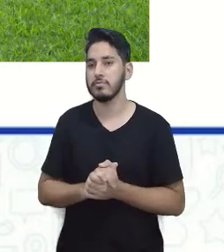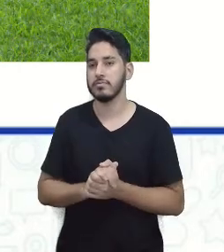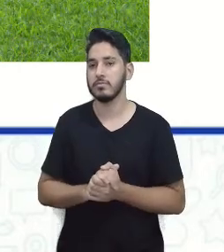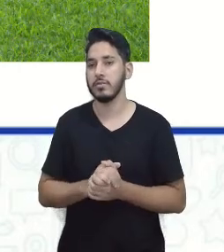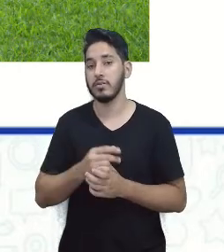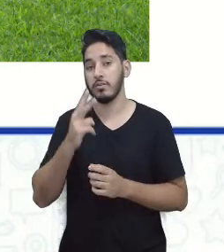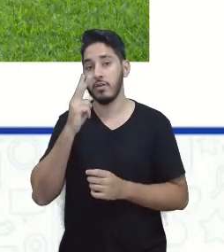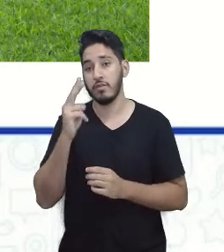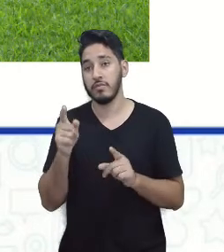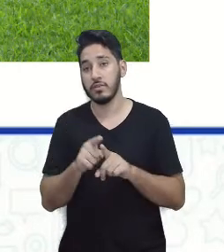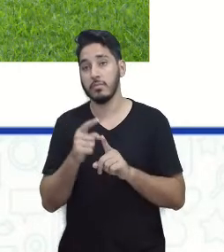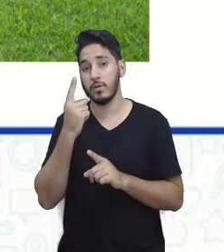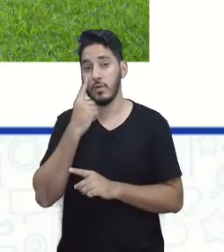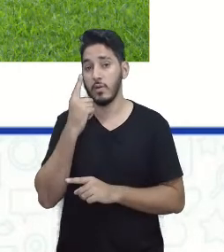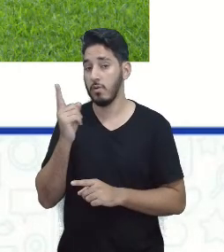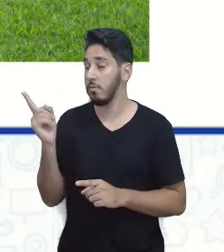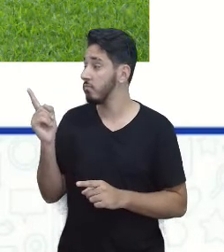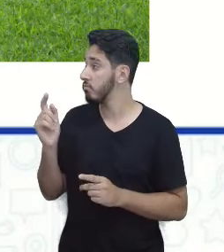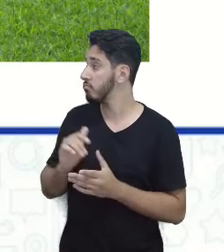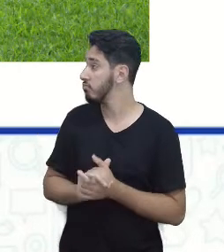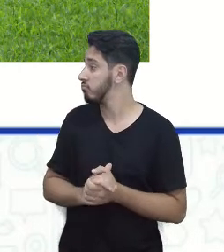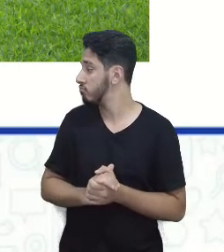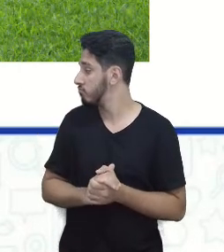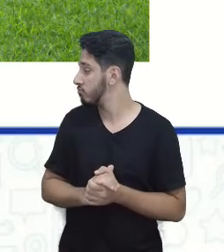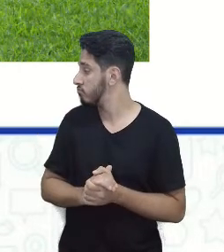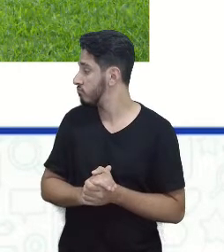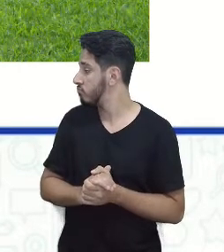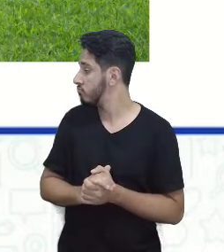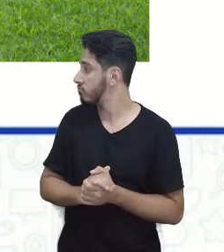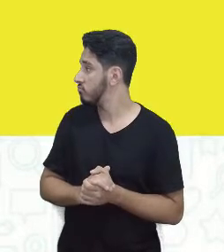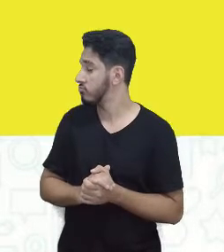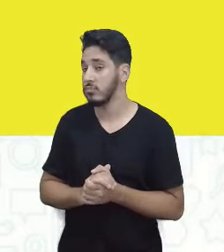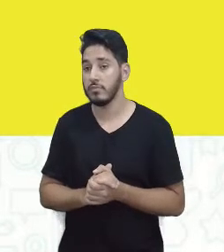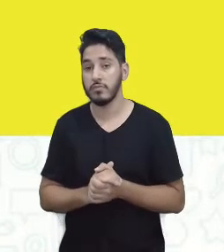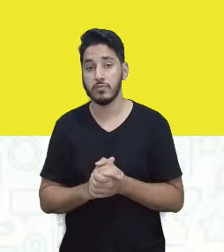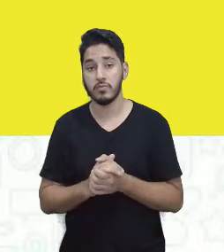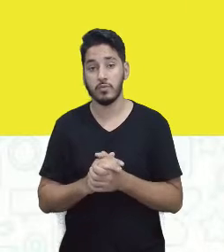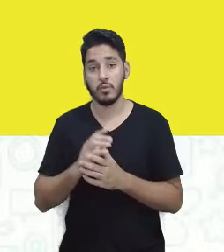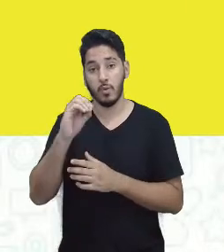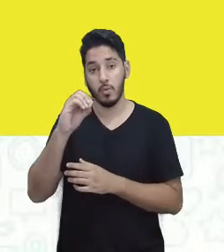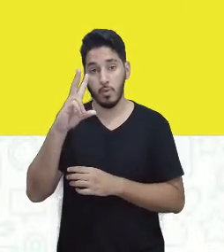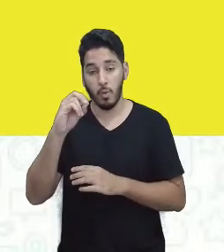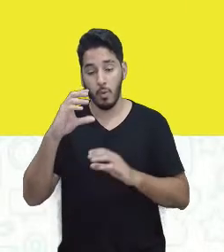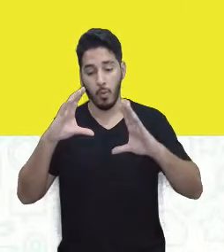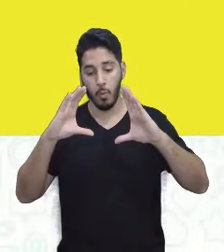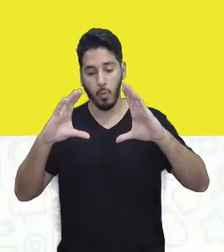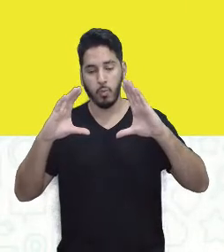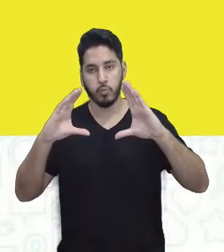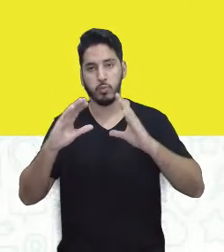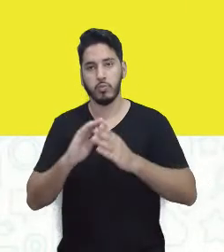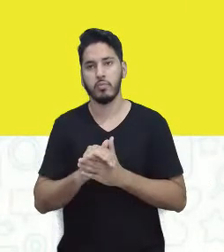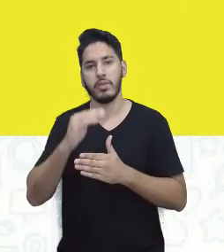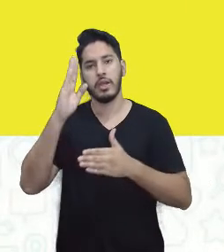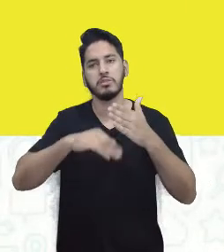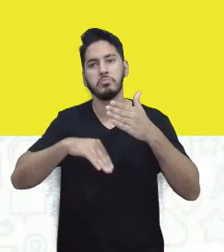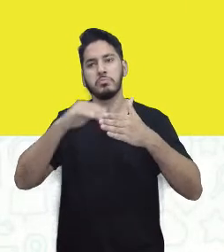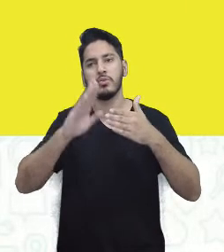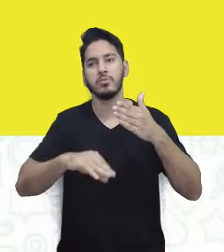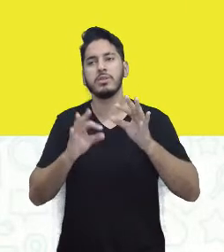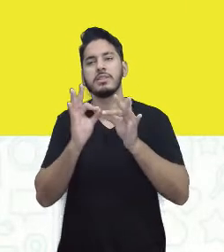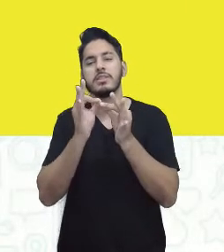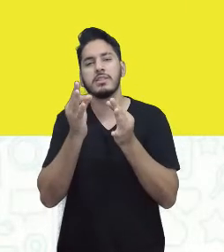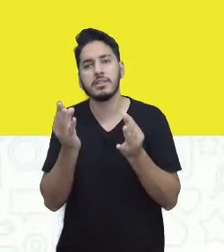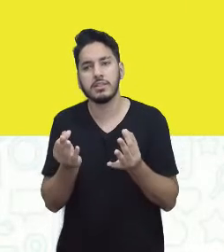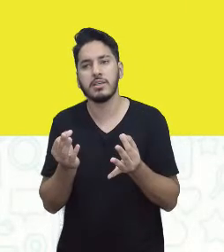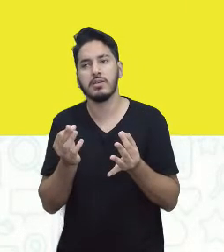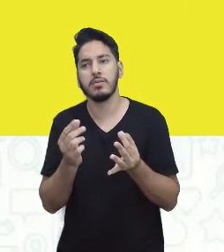aí a gente vendo a obra dele, né, as esculturas, o ovo sempre presente, aí as pinturas muito simples,